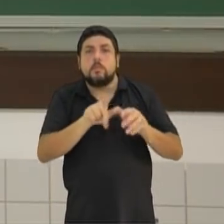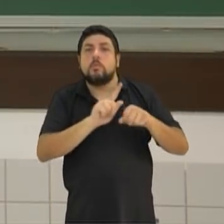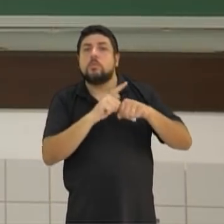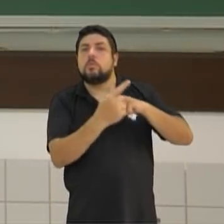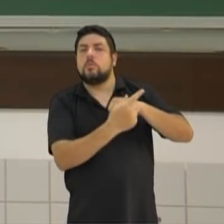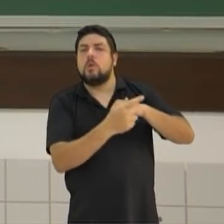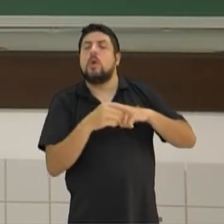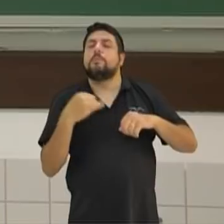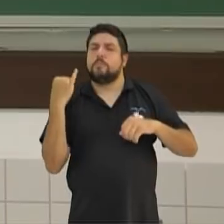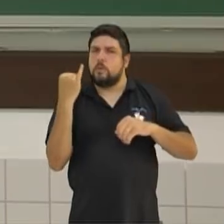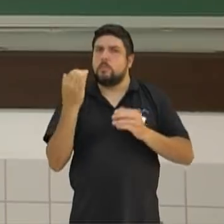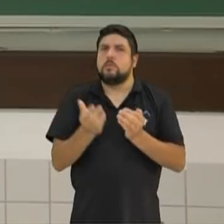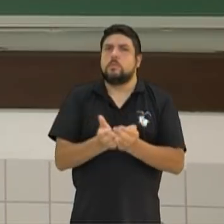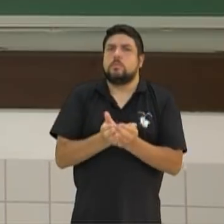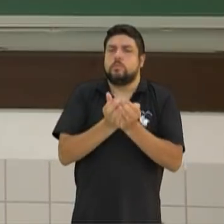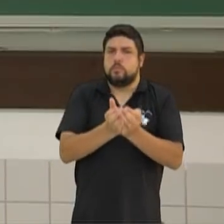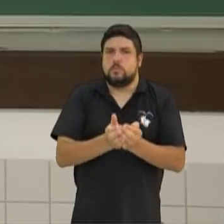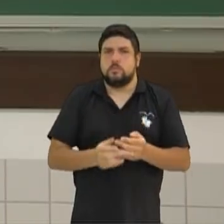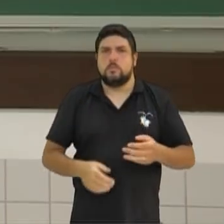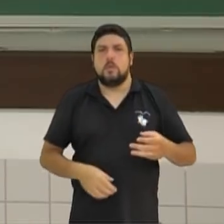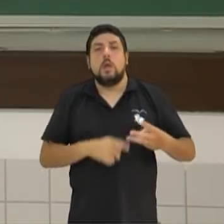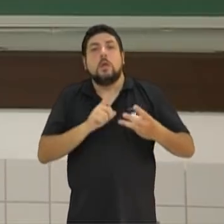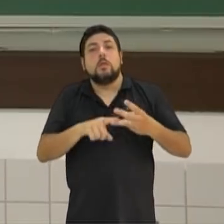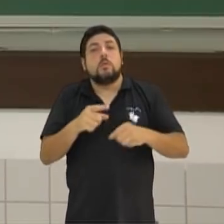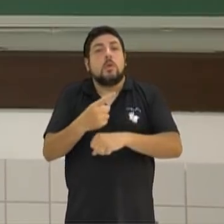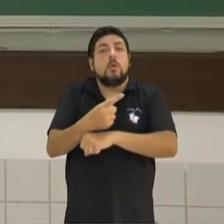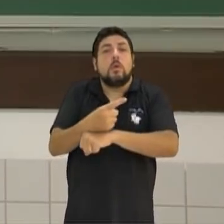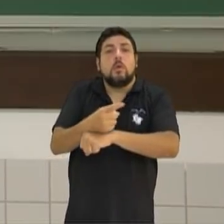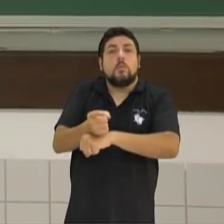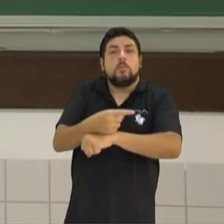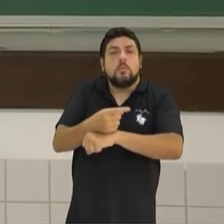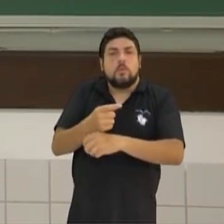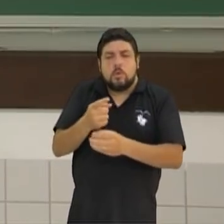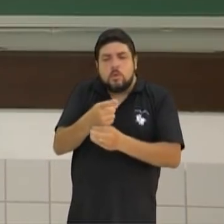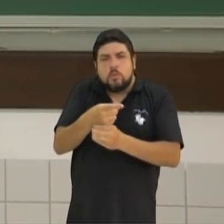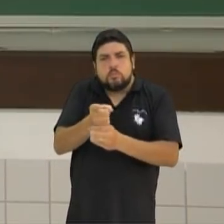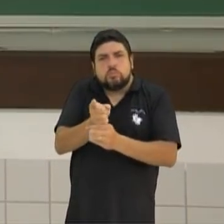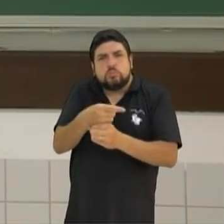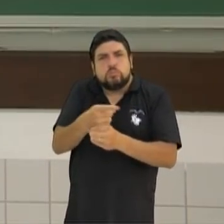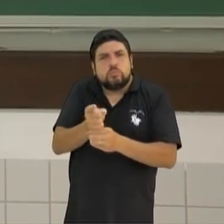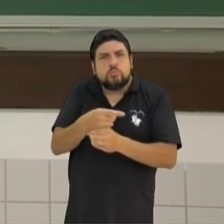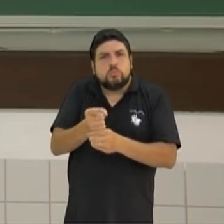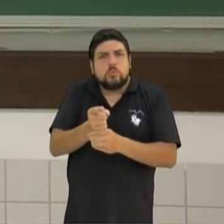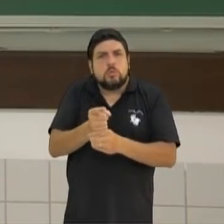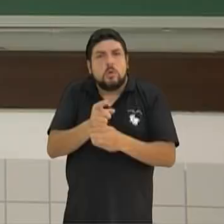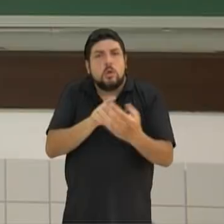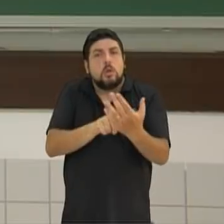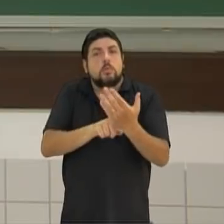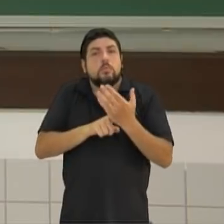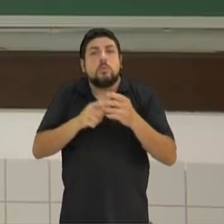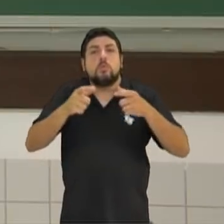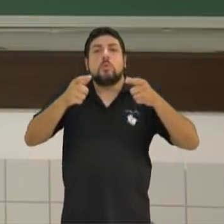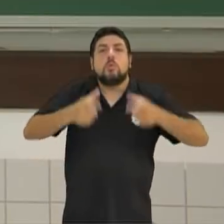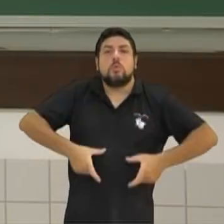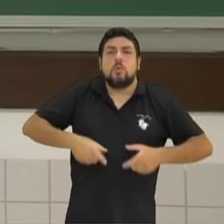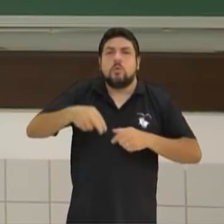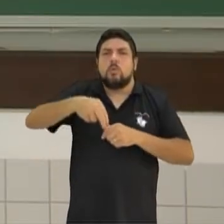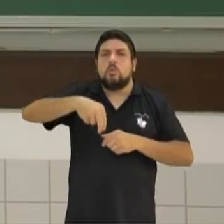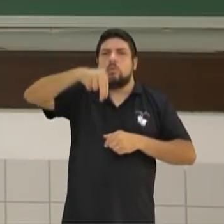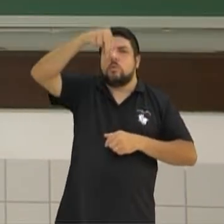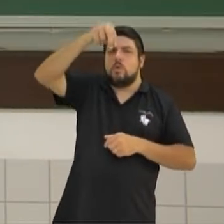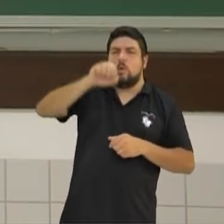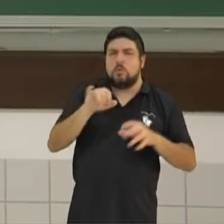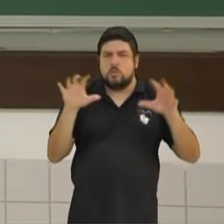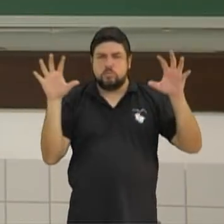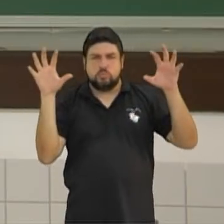os navegadores. A bússola, que permitia muito eles saberem onde era o norte, quando eles estavam navegando, no meio de neblinas, no